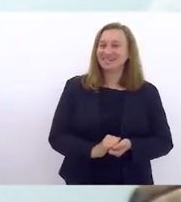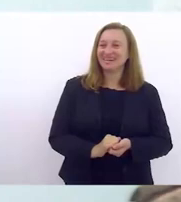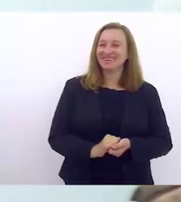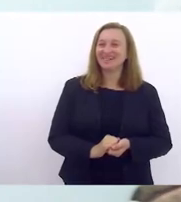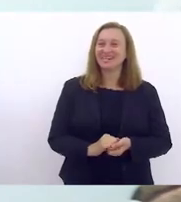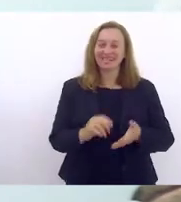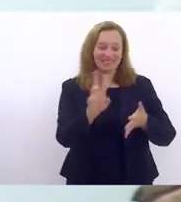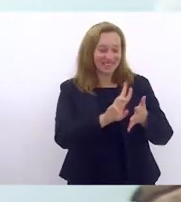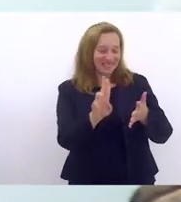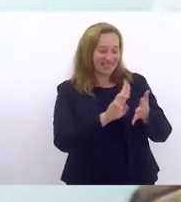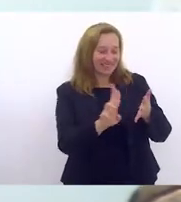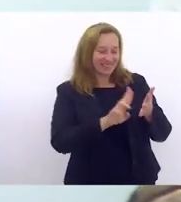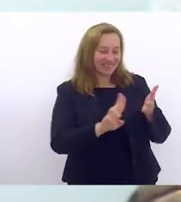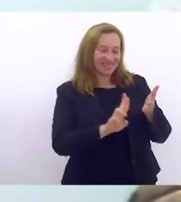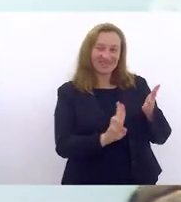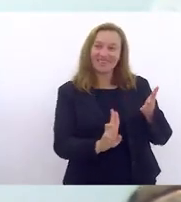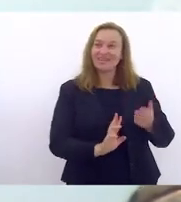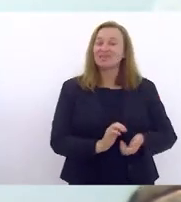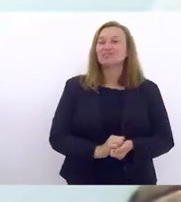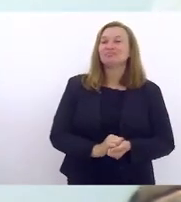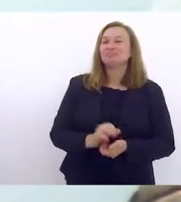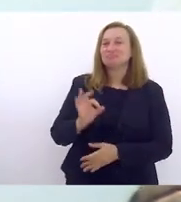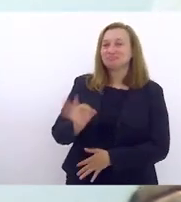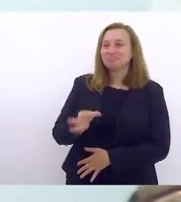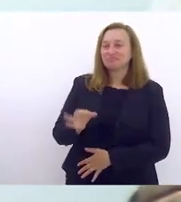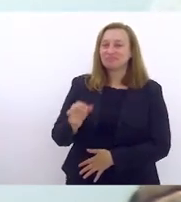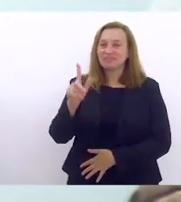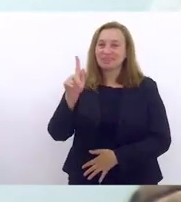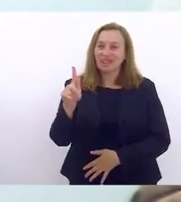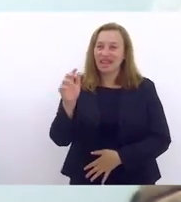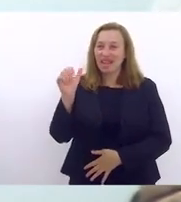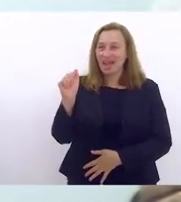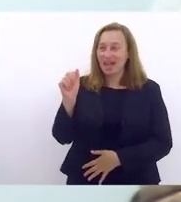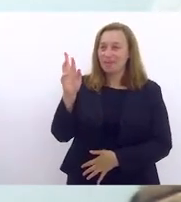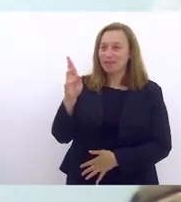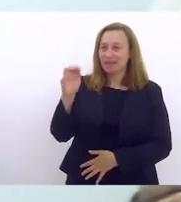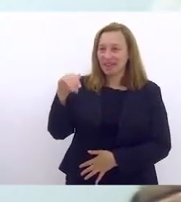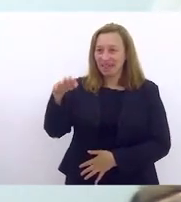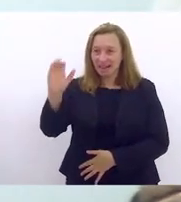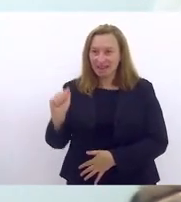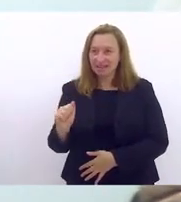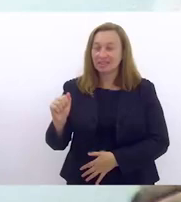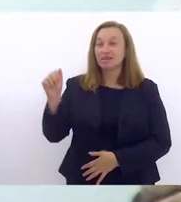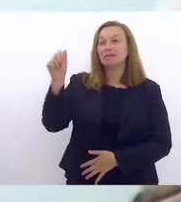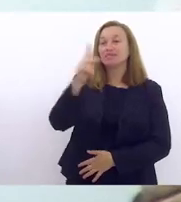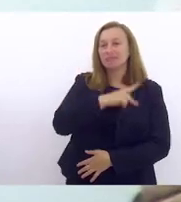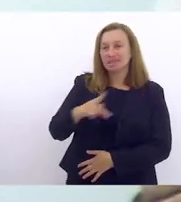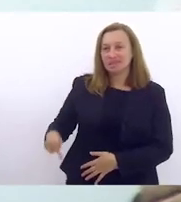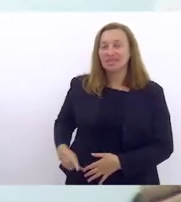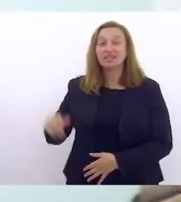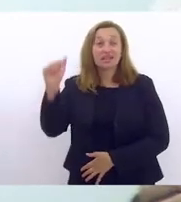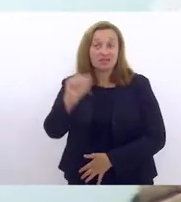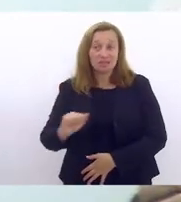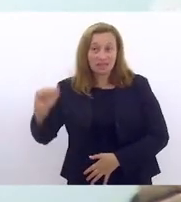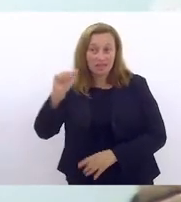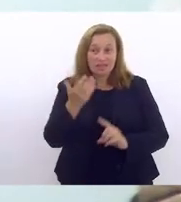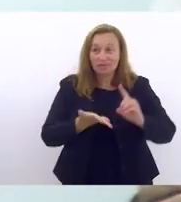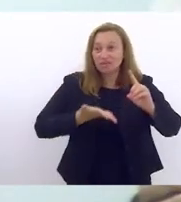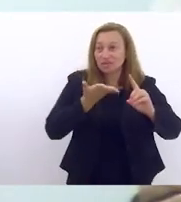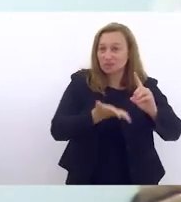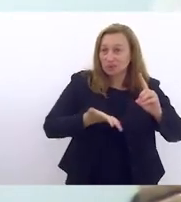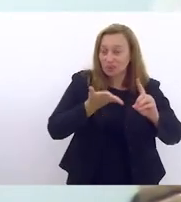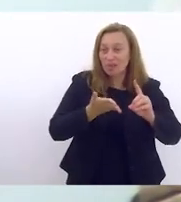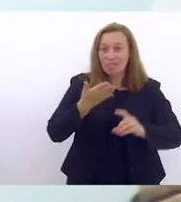Morgana. Vamos começar exatamente pela Gabriela Santoro, que é presidente da Associação de Doulas, e nada melhor